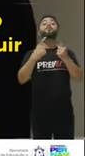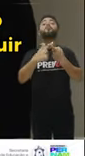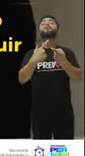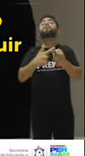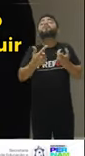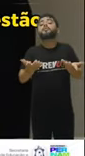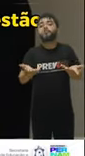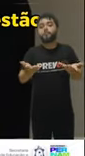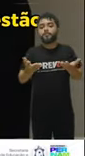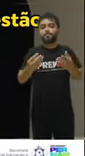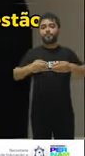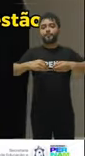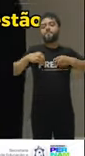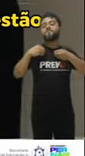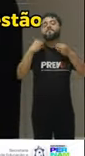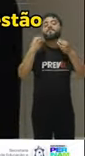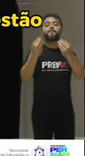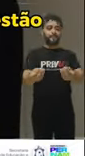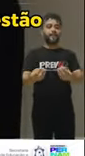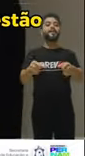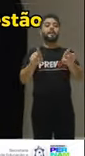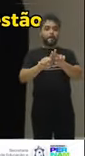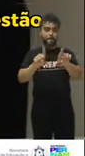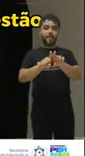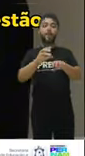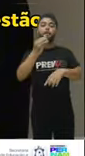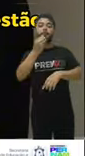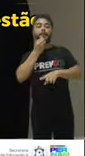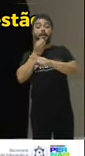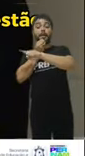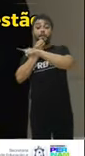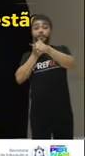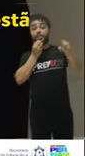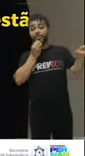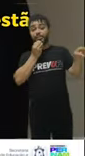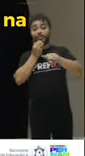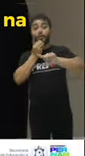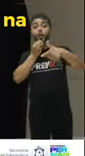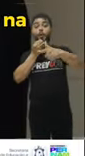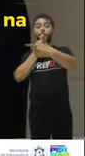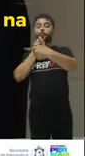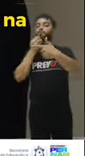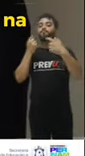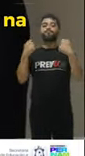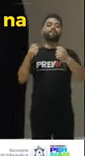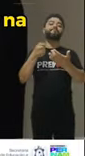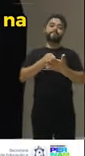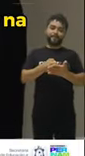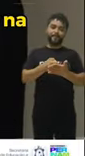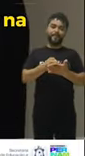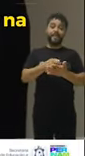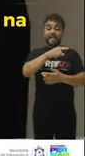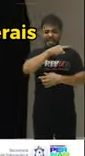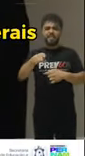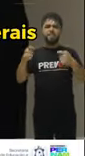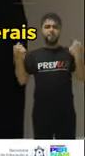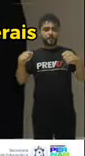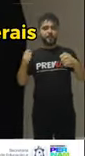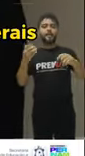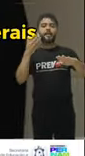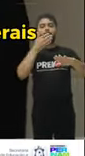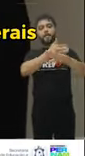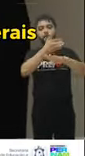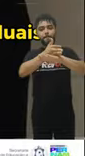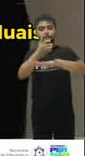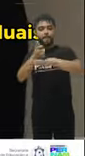retribuir aos alunos que agora estão tentando e vão conseguir passar na universidade, nas